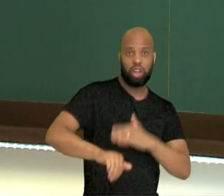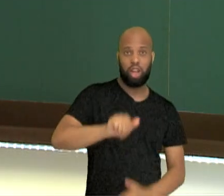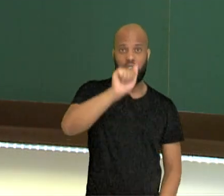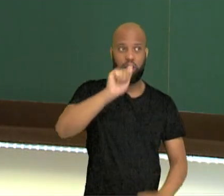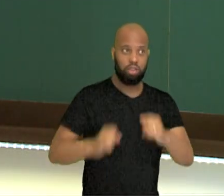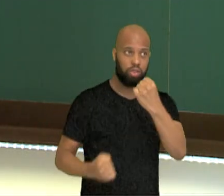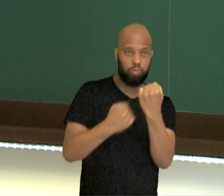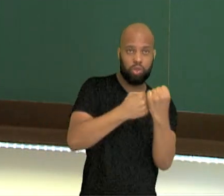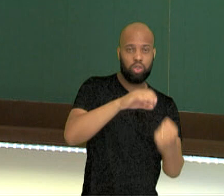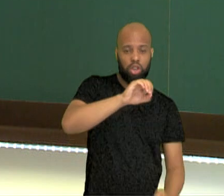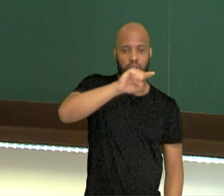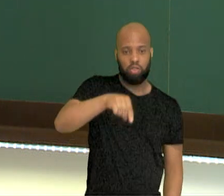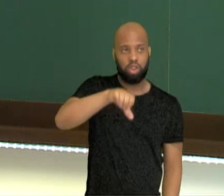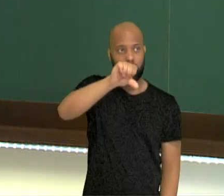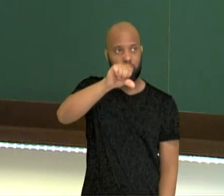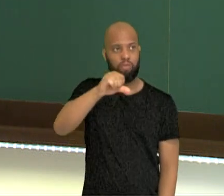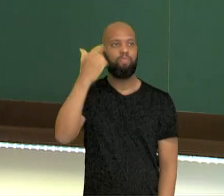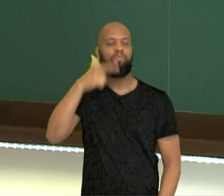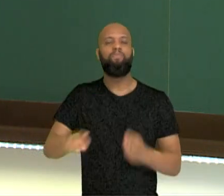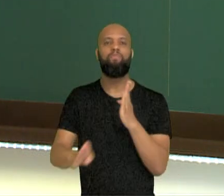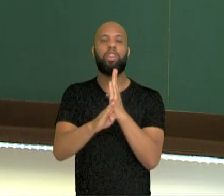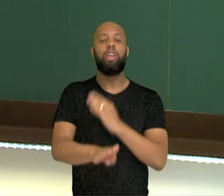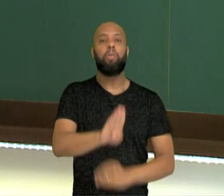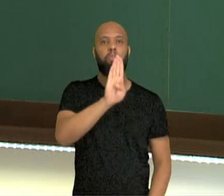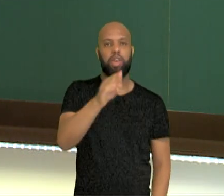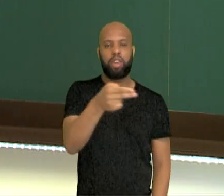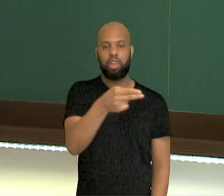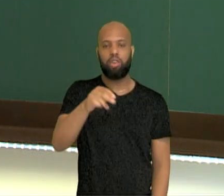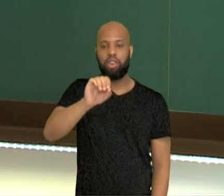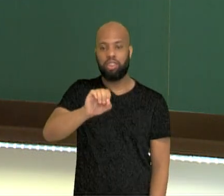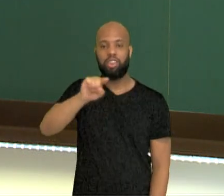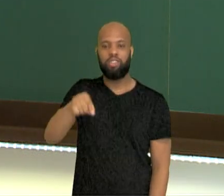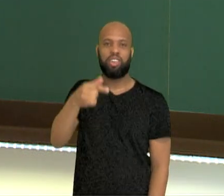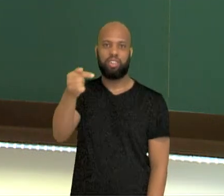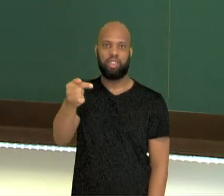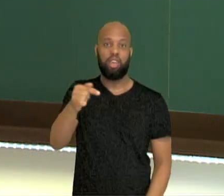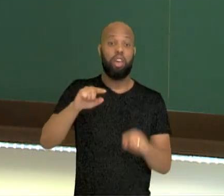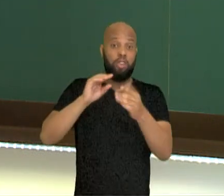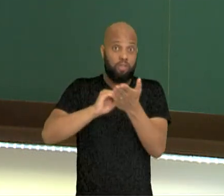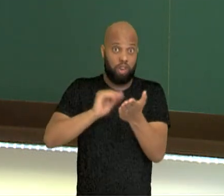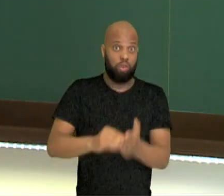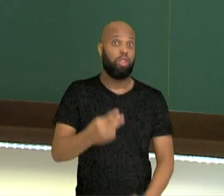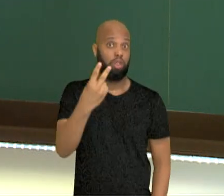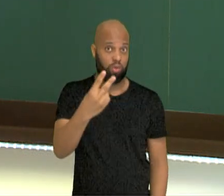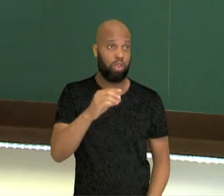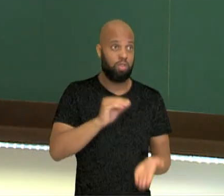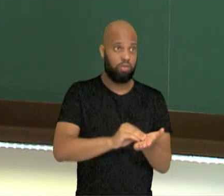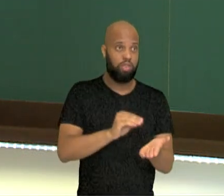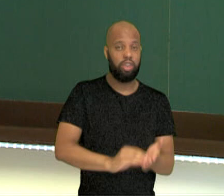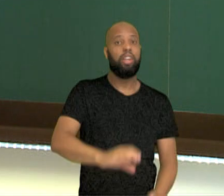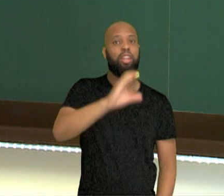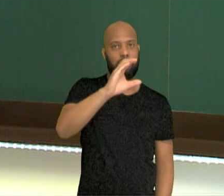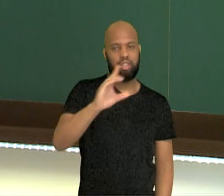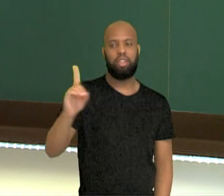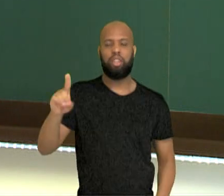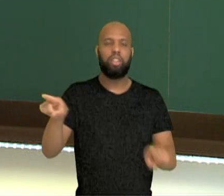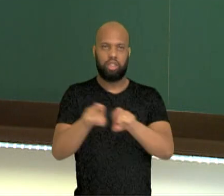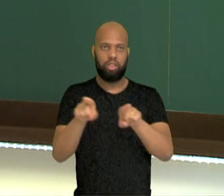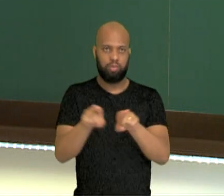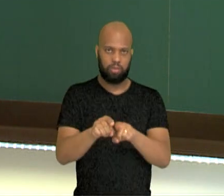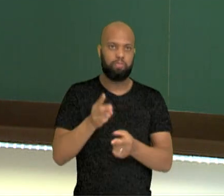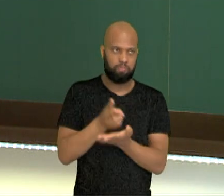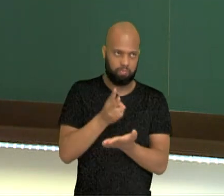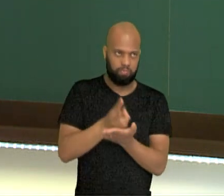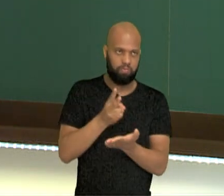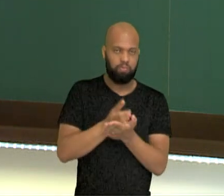Já descobri 2 parâmetros, mas ainda falta o C e o D, né, que a gente vai resolver e concluir aí na